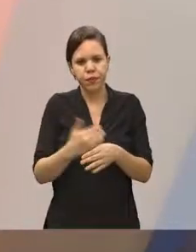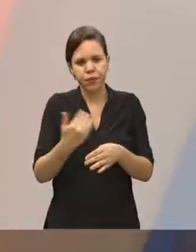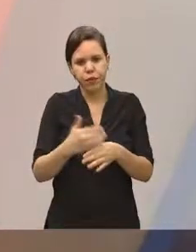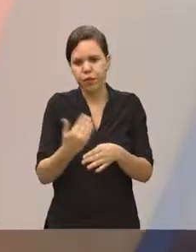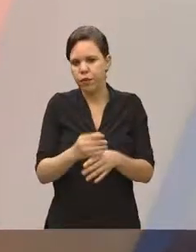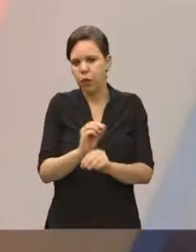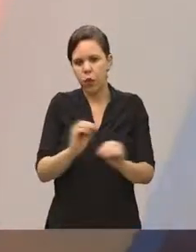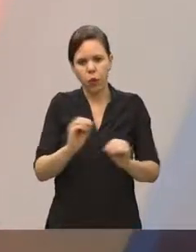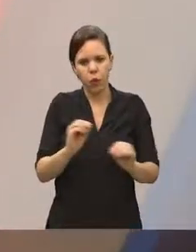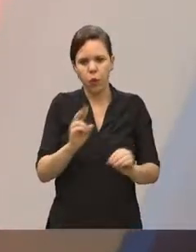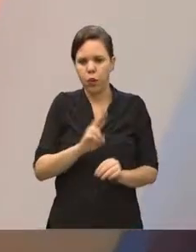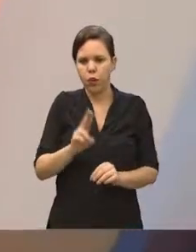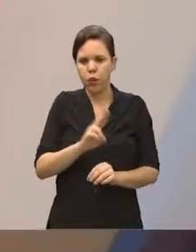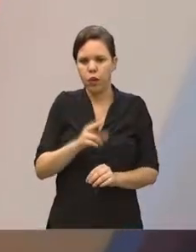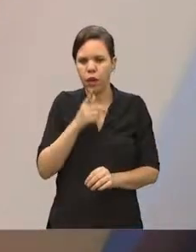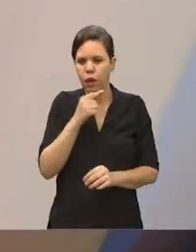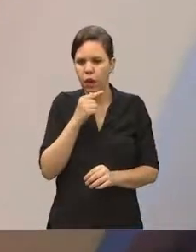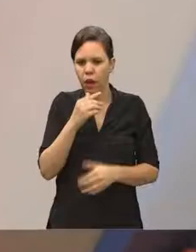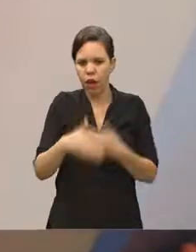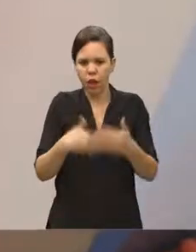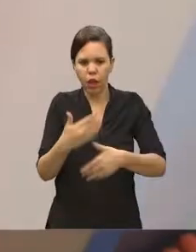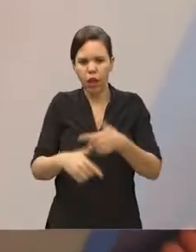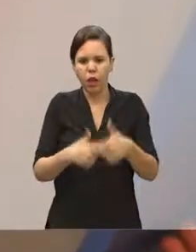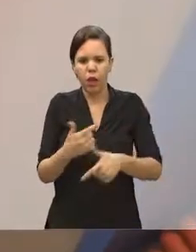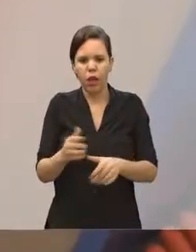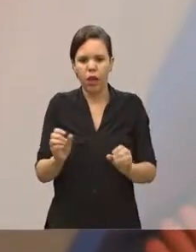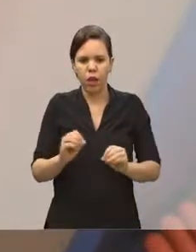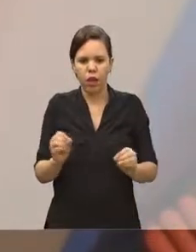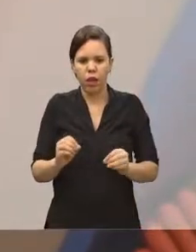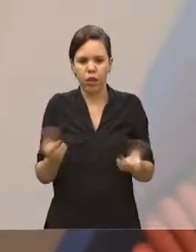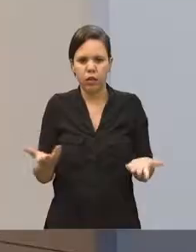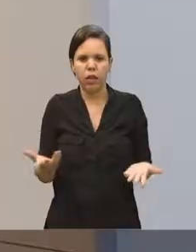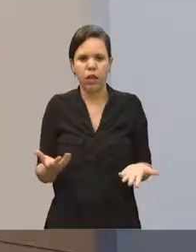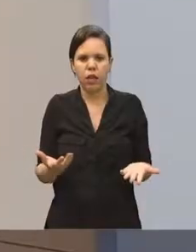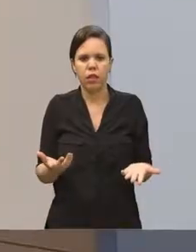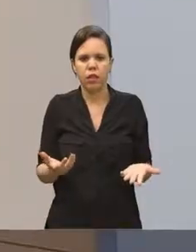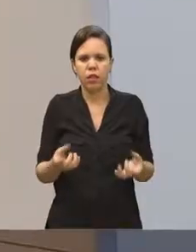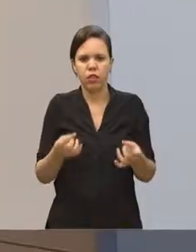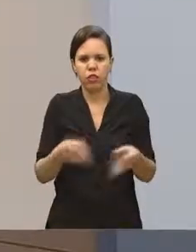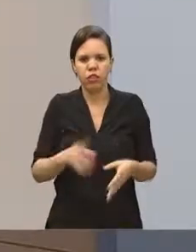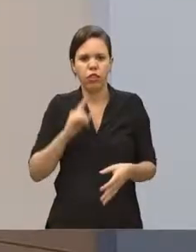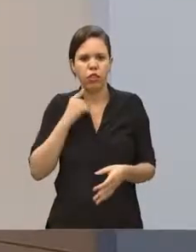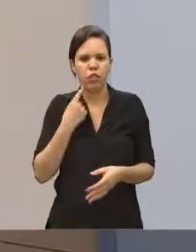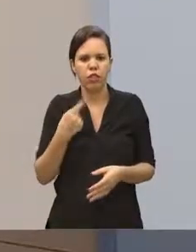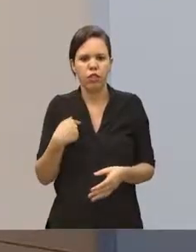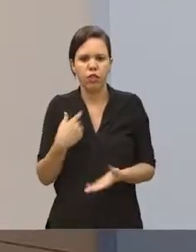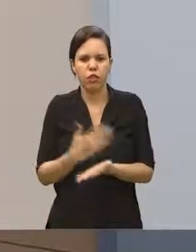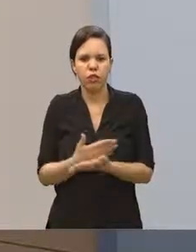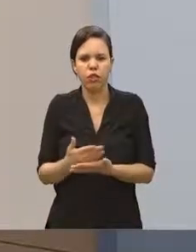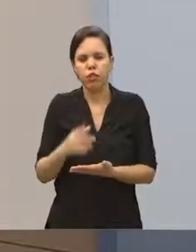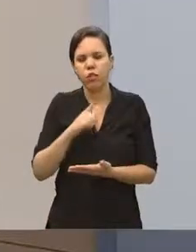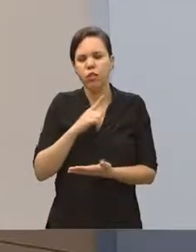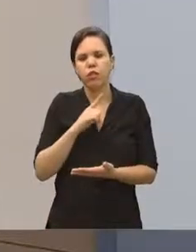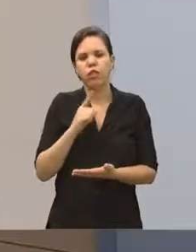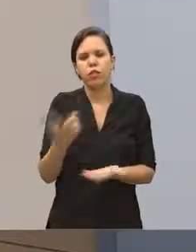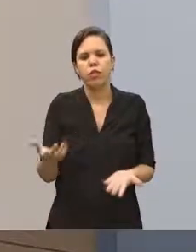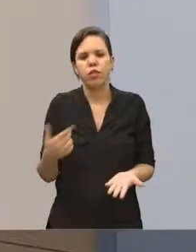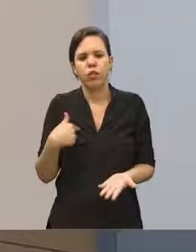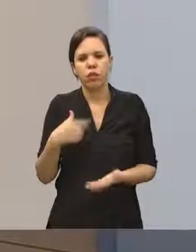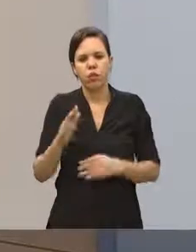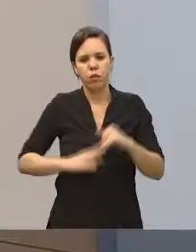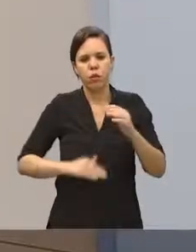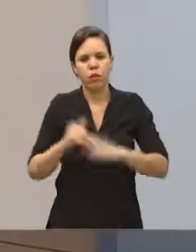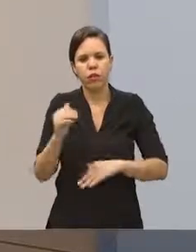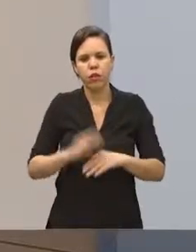água em todo o processo, sem geração de resíduos. A gente partiu do princípio que a nossa profissão é uma